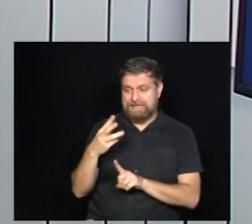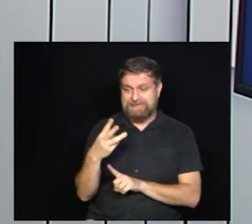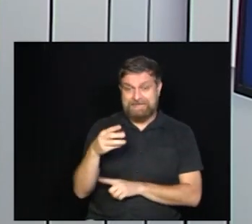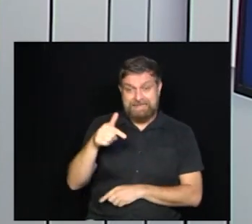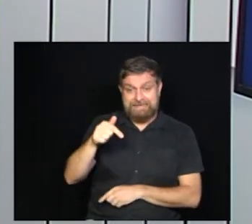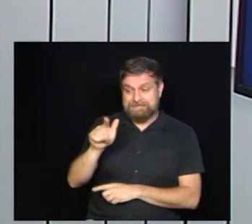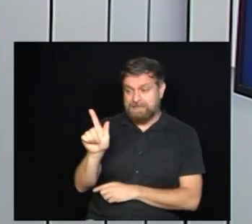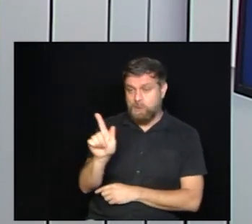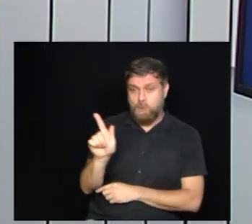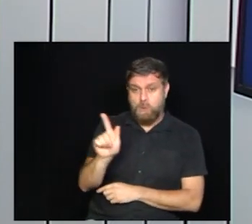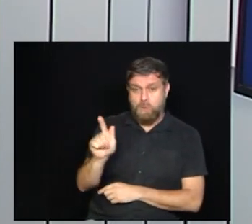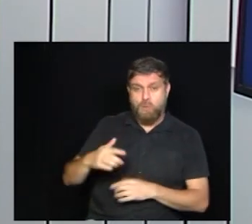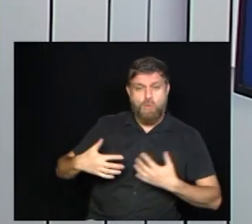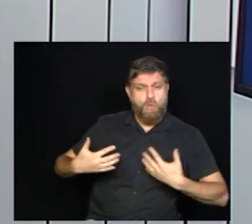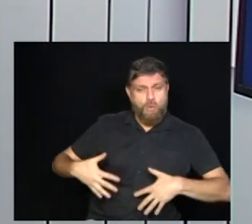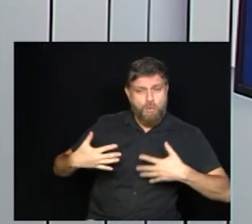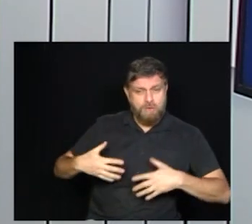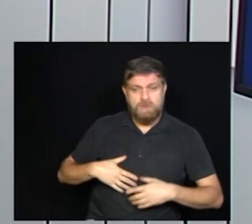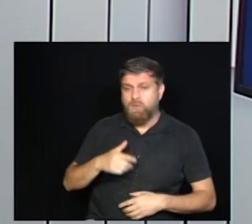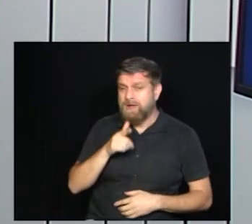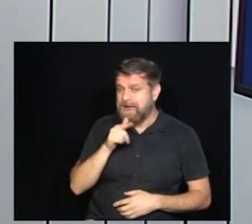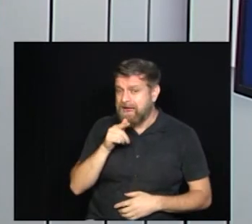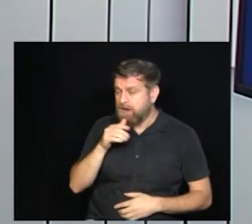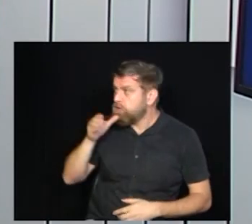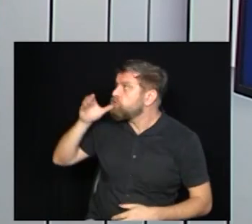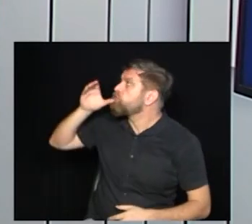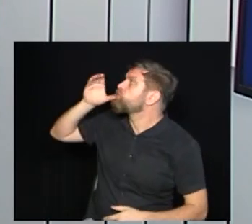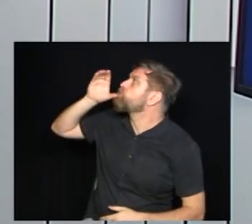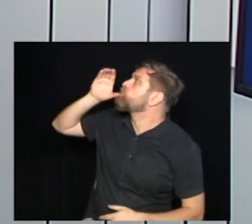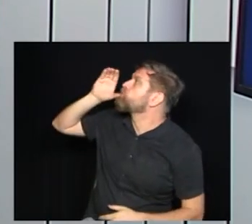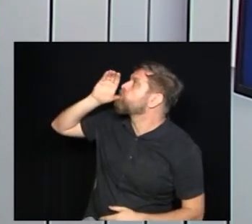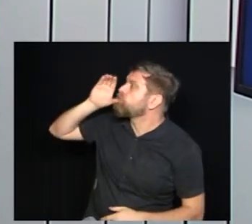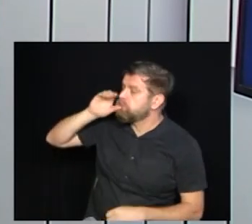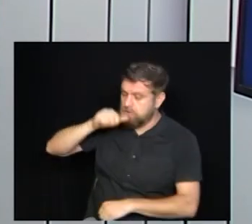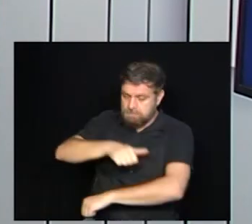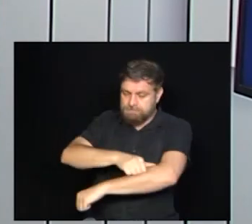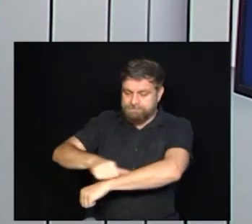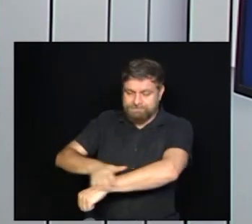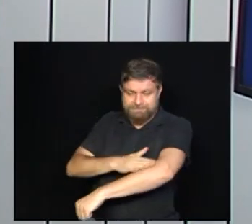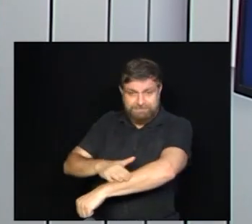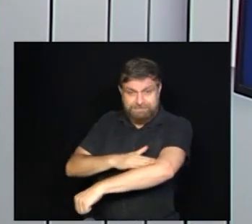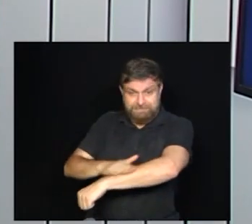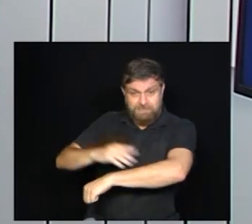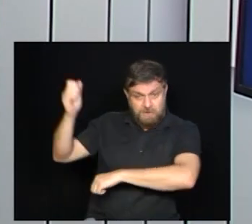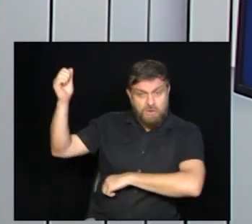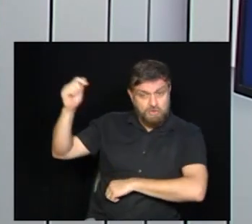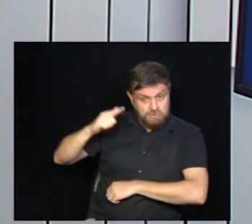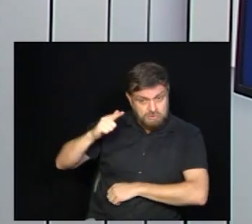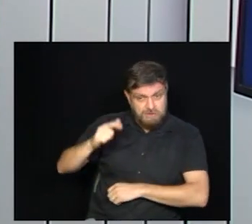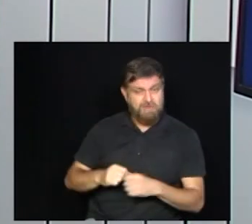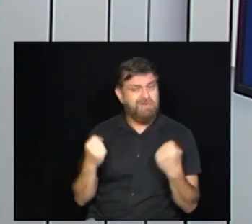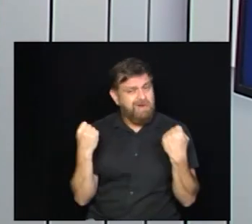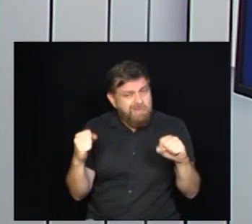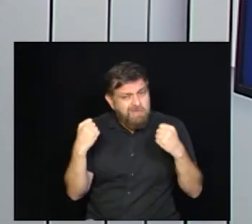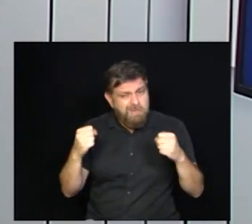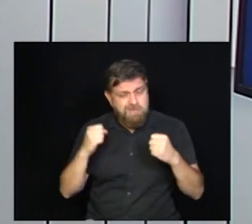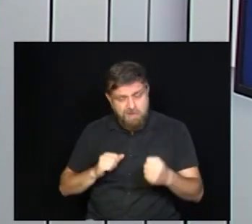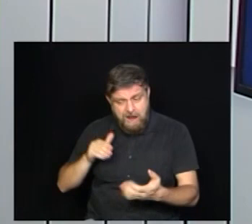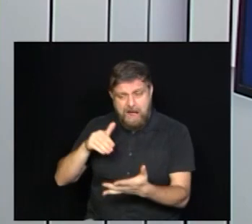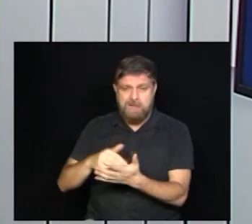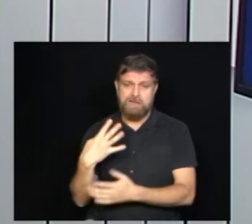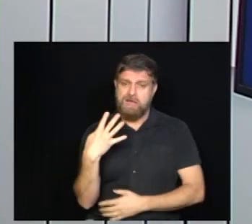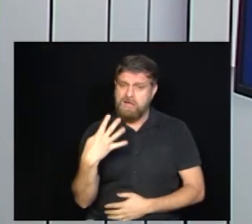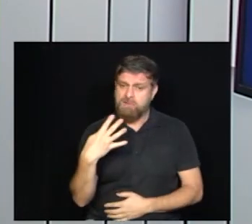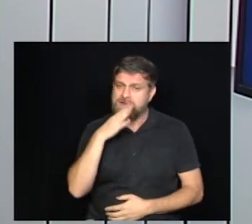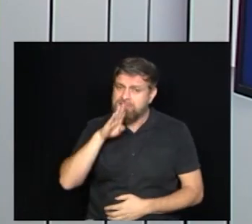37 graus, então beba muita água, filtro solar, evite exercícios físicos até as 4